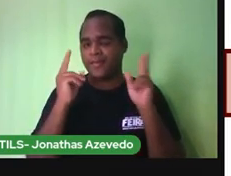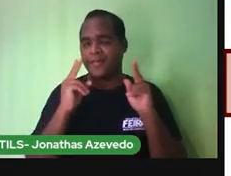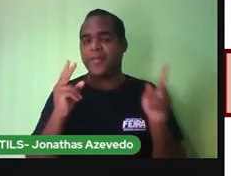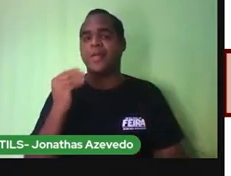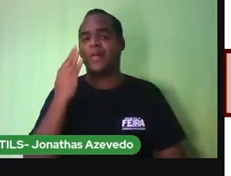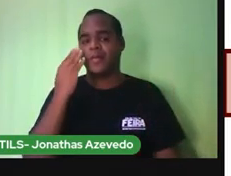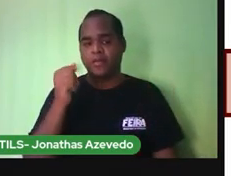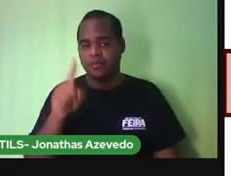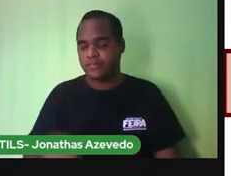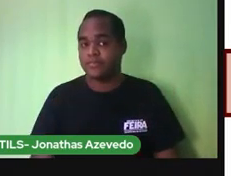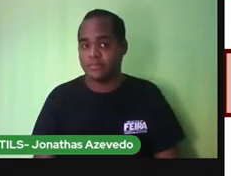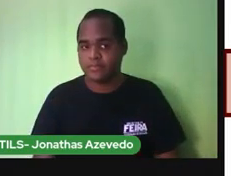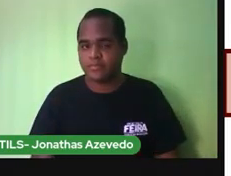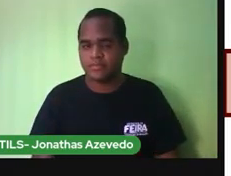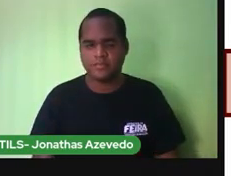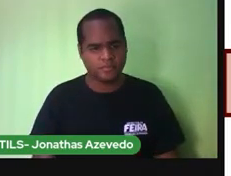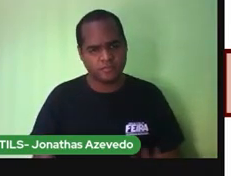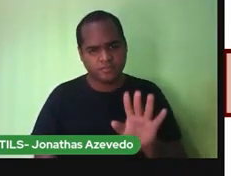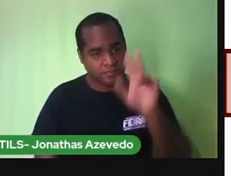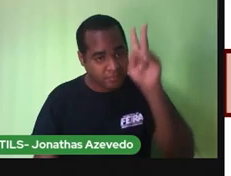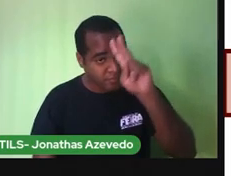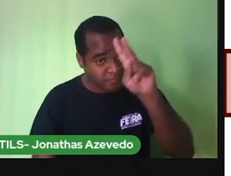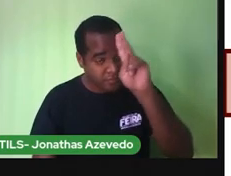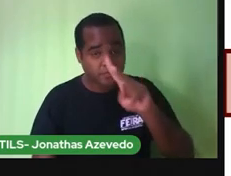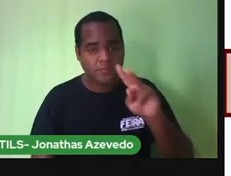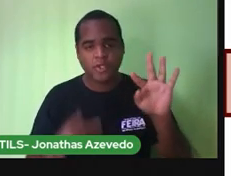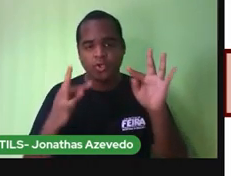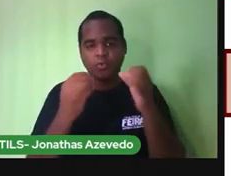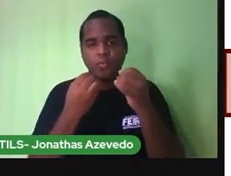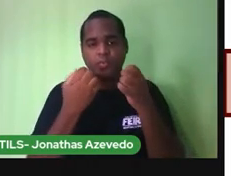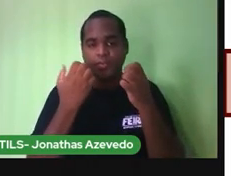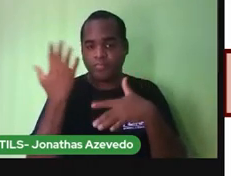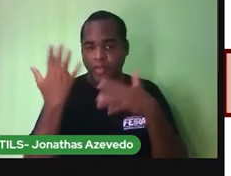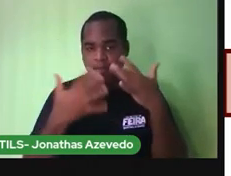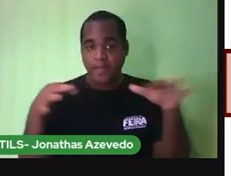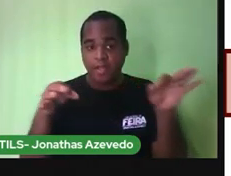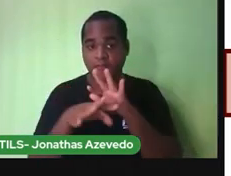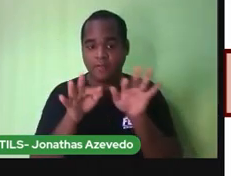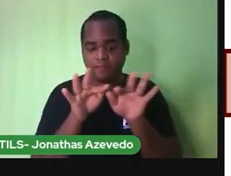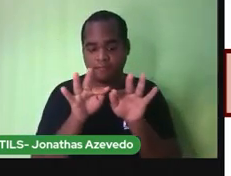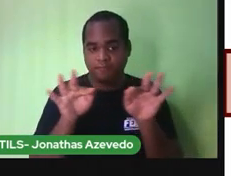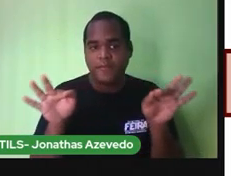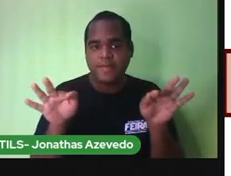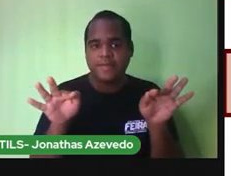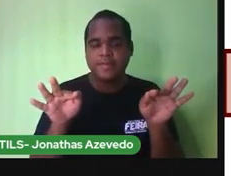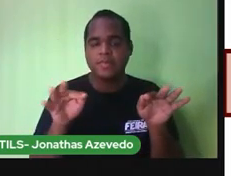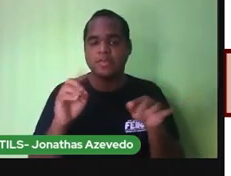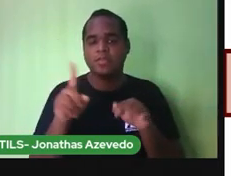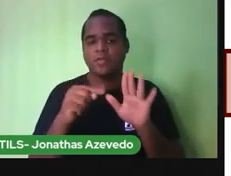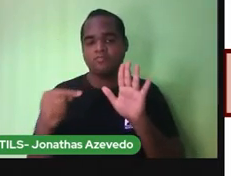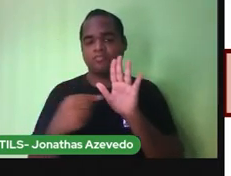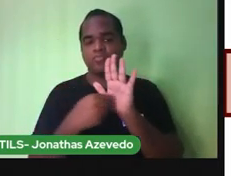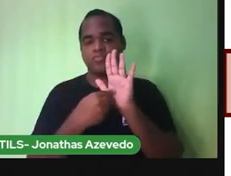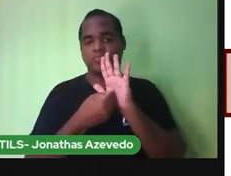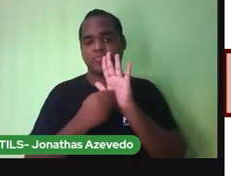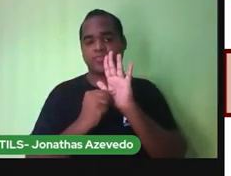Ester e lembrando todas as vezes que terminar a frase.